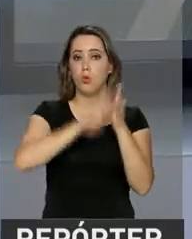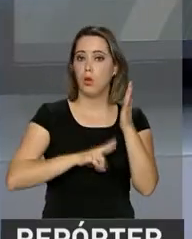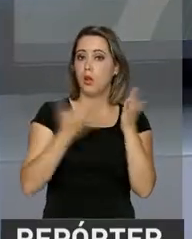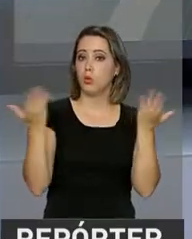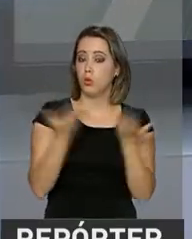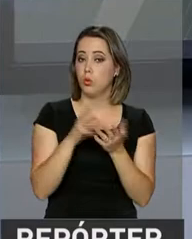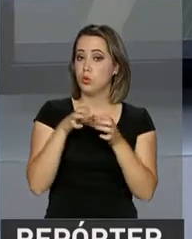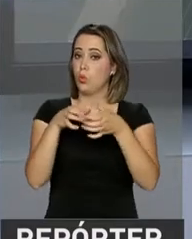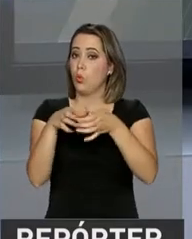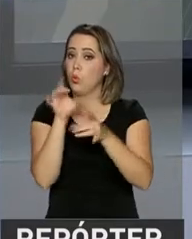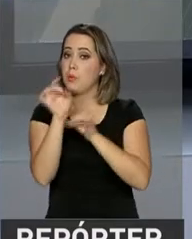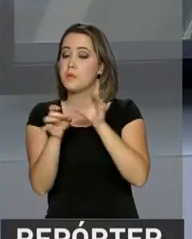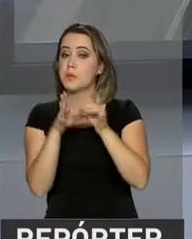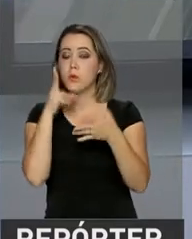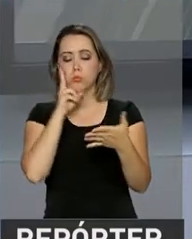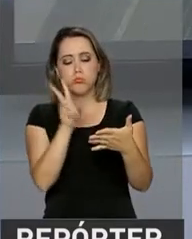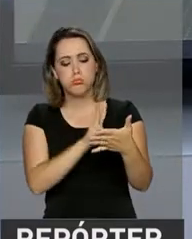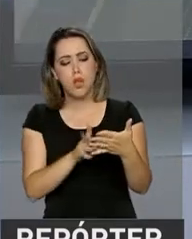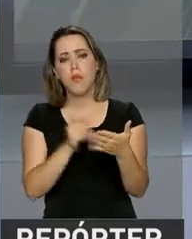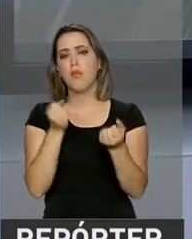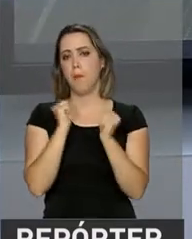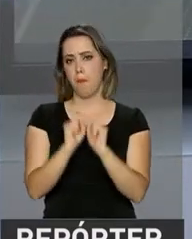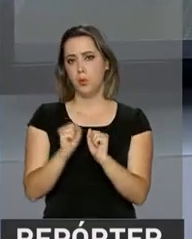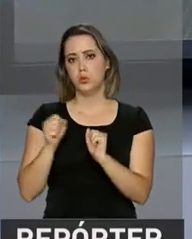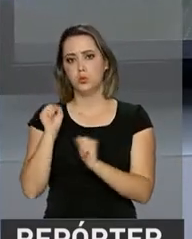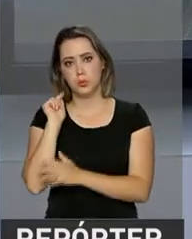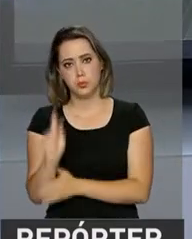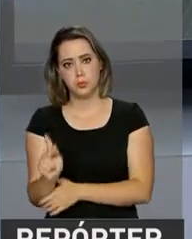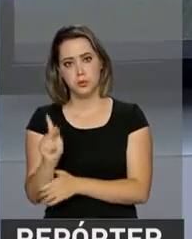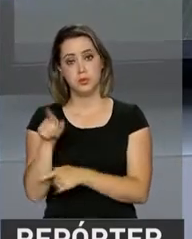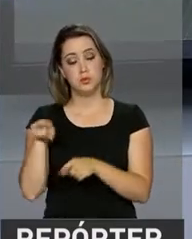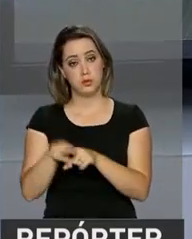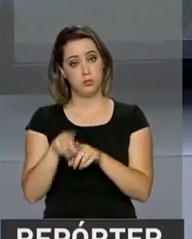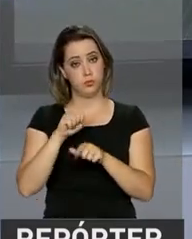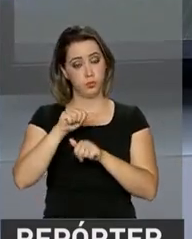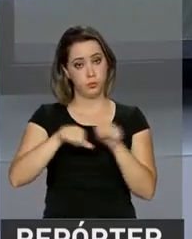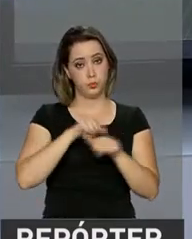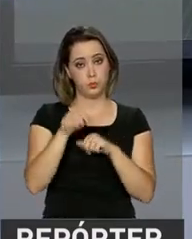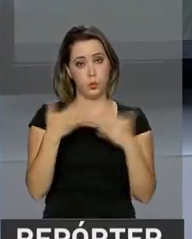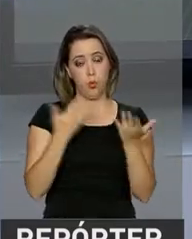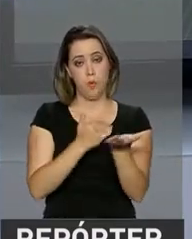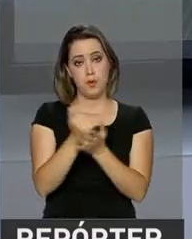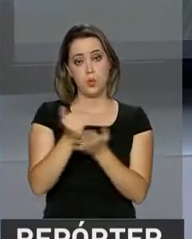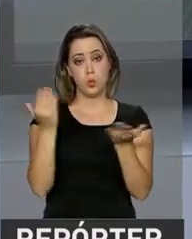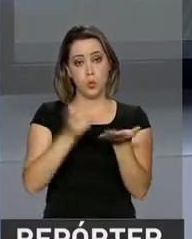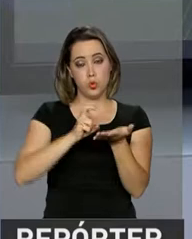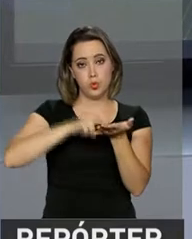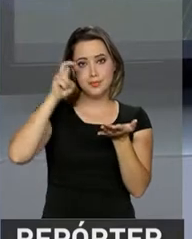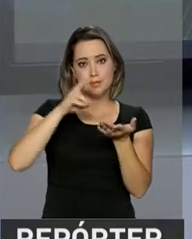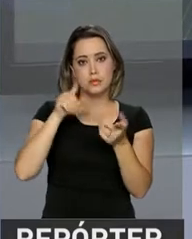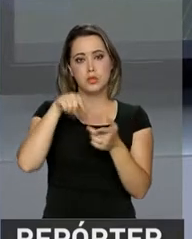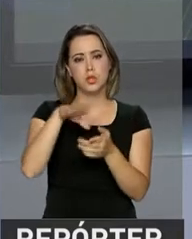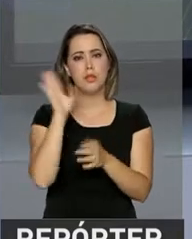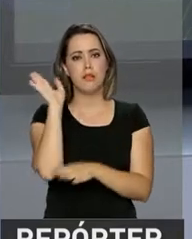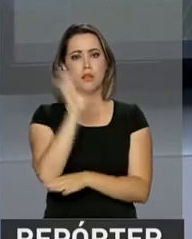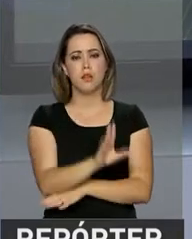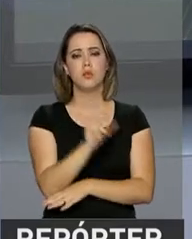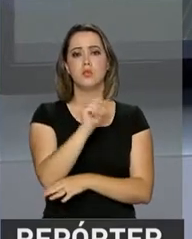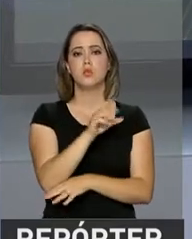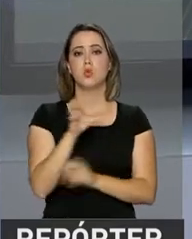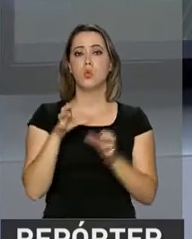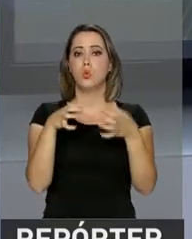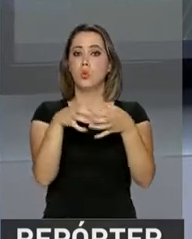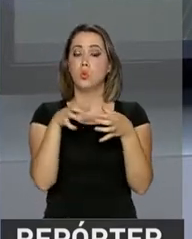da comissão que analisa a reforma da Previdência começou na manhã de hoje na Câmara dos Deputados. No início da tarde,